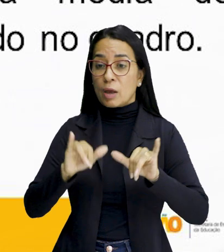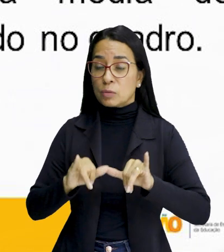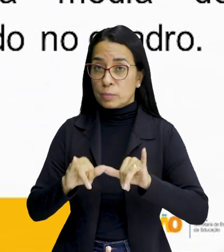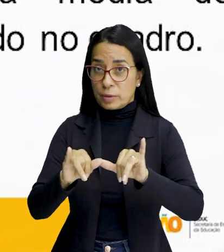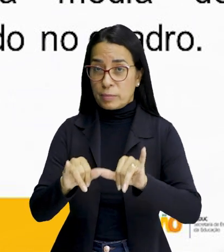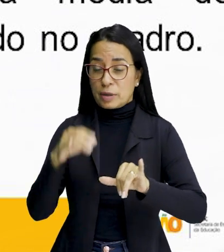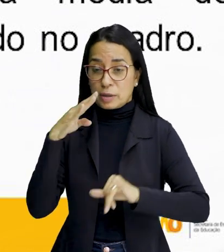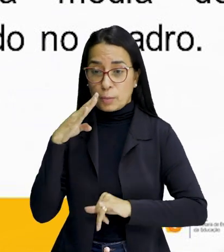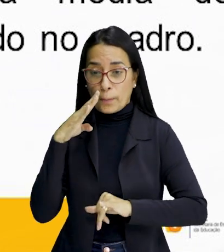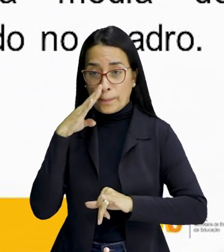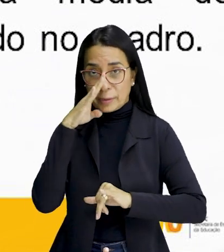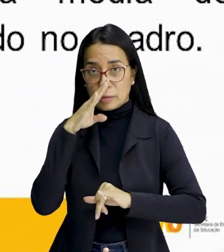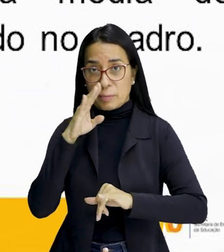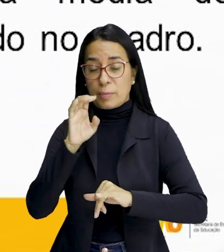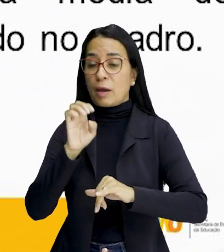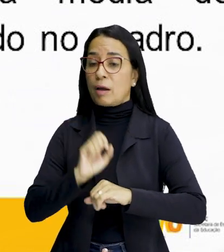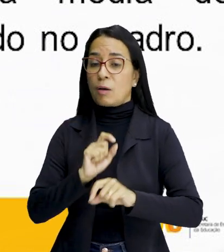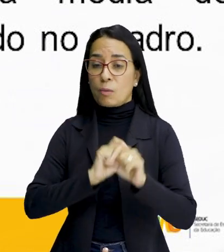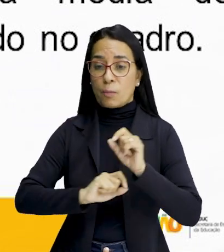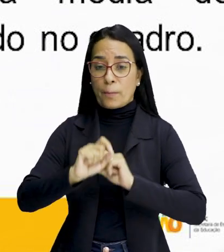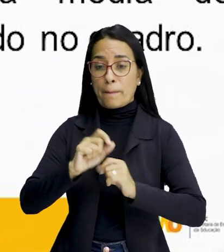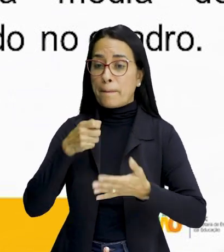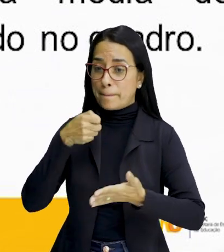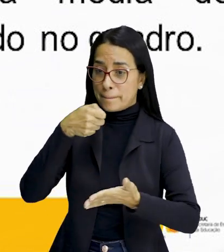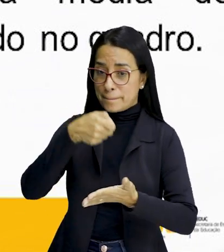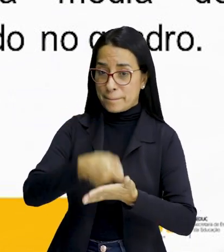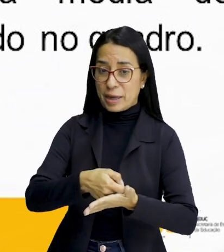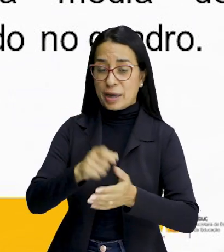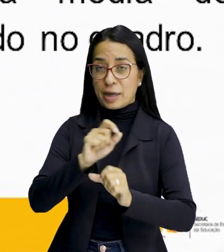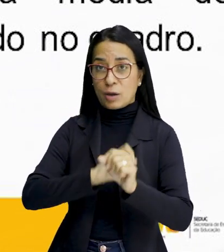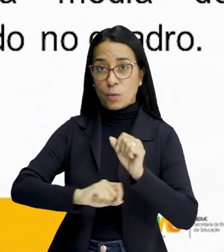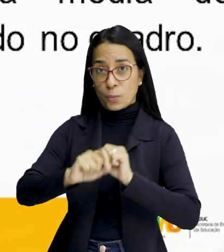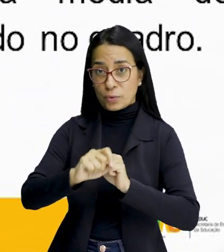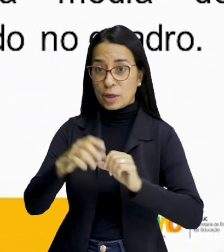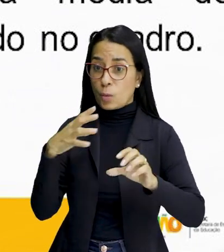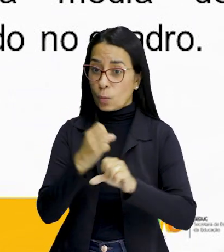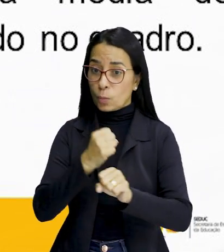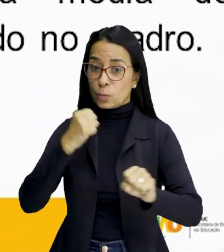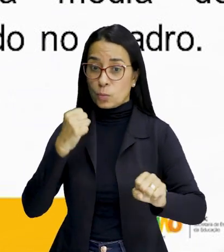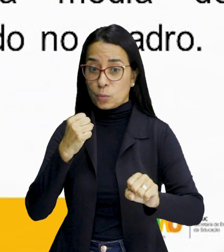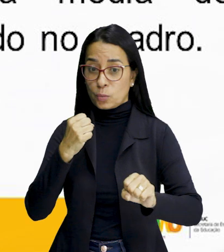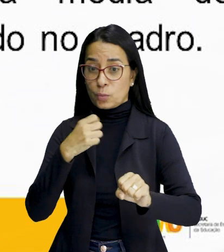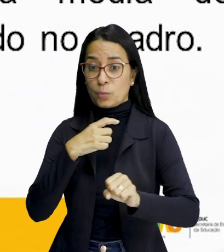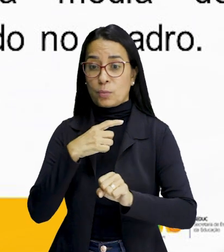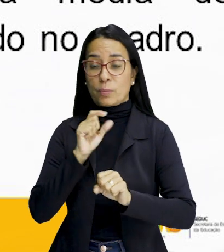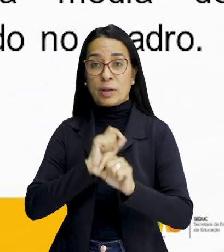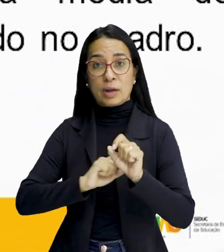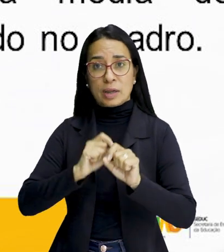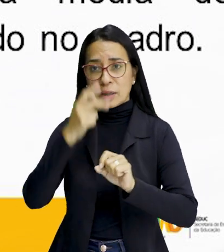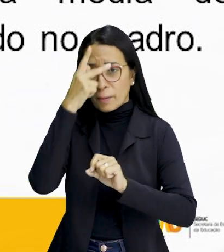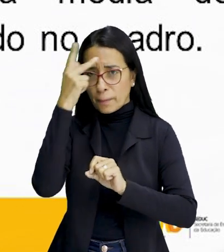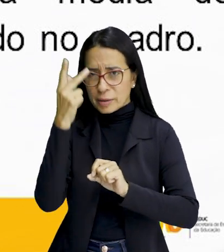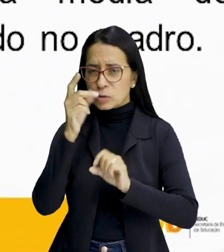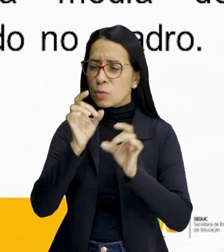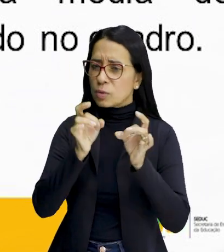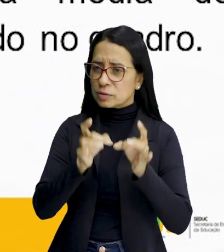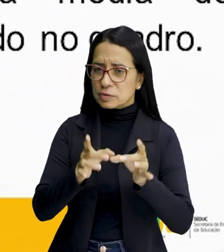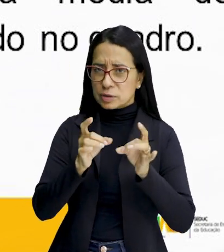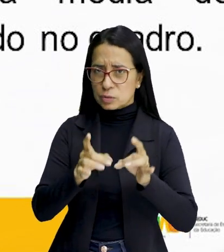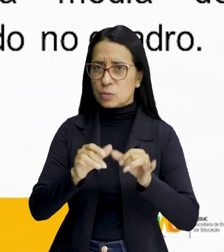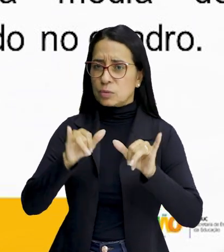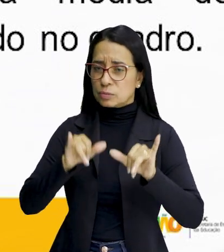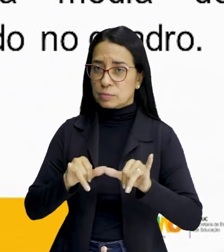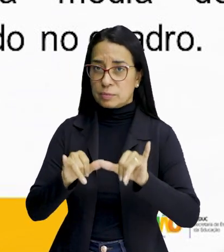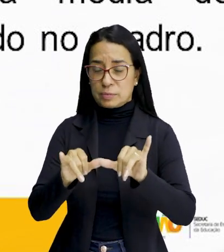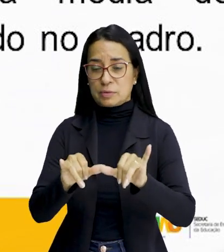paga uma comissão para os representantes do supermercado que atingirem uma média